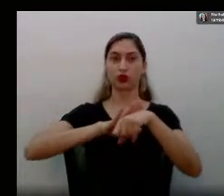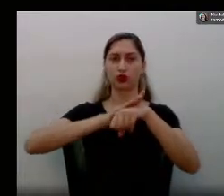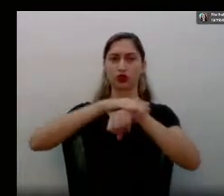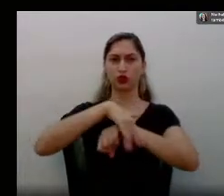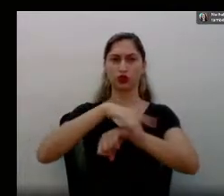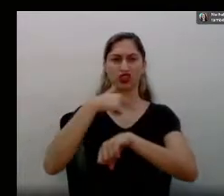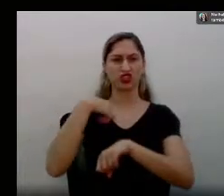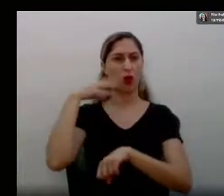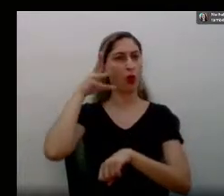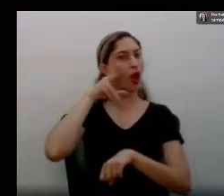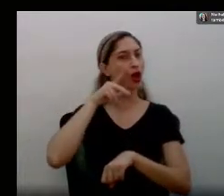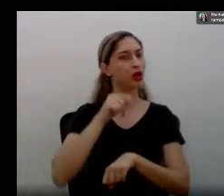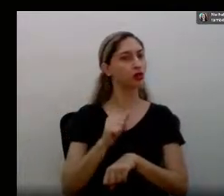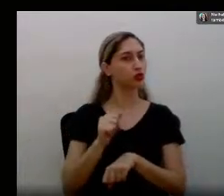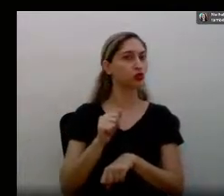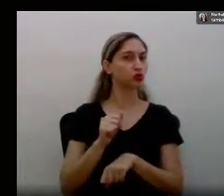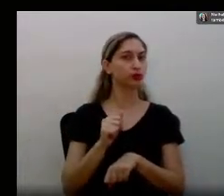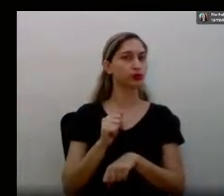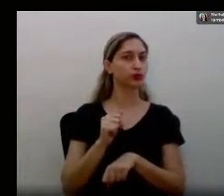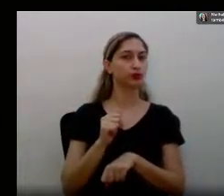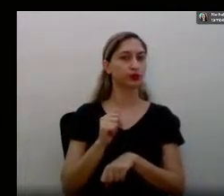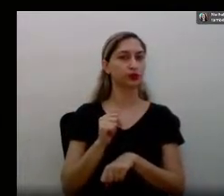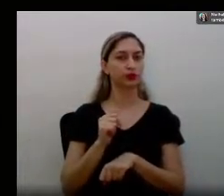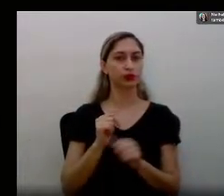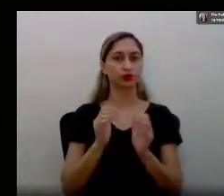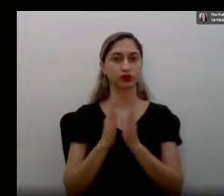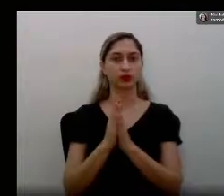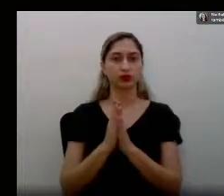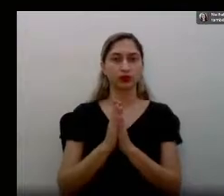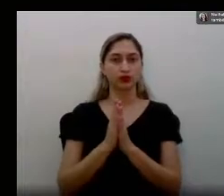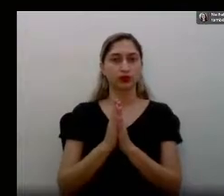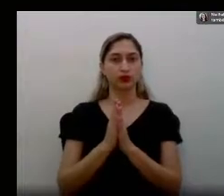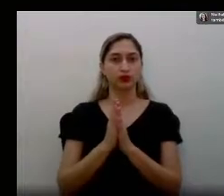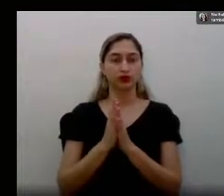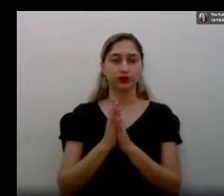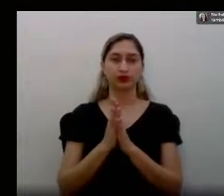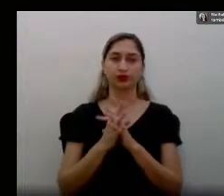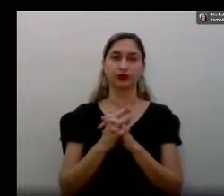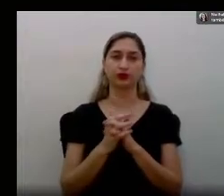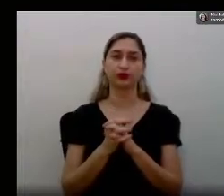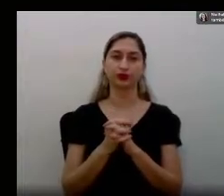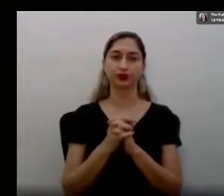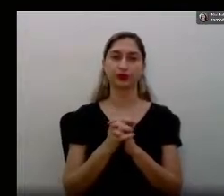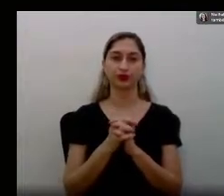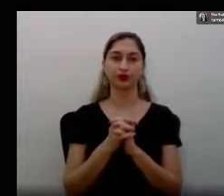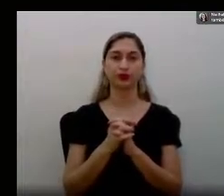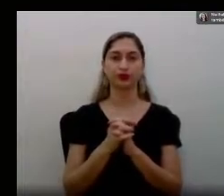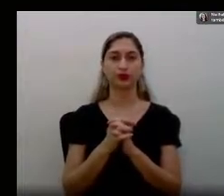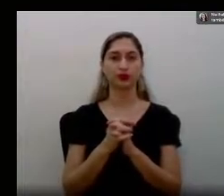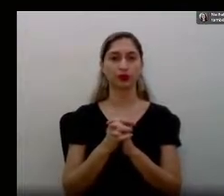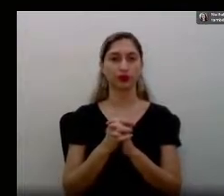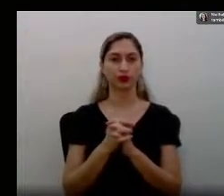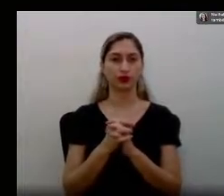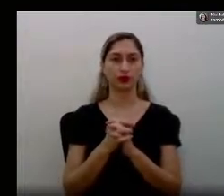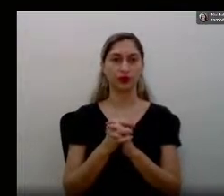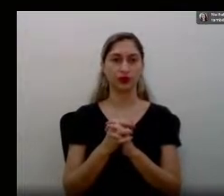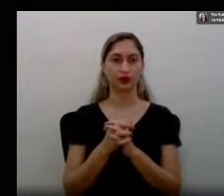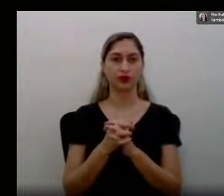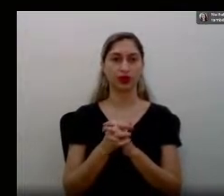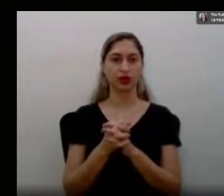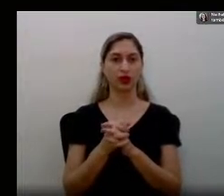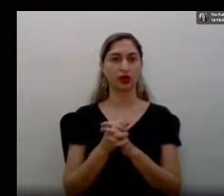me engano e ela tá perto de pico isso mesmo é aqui é a lua nasceu